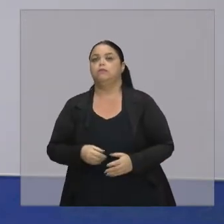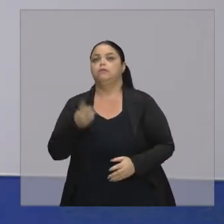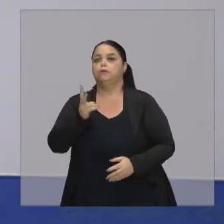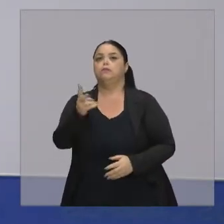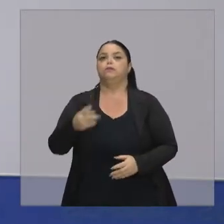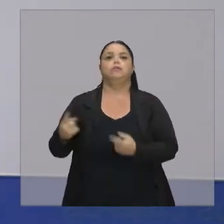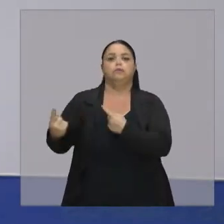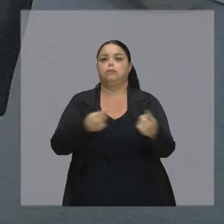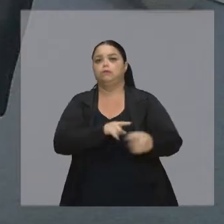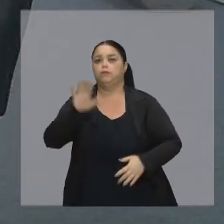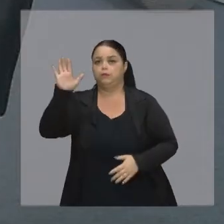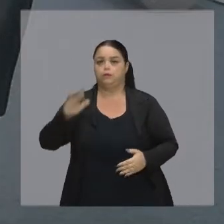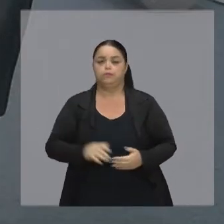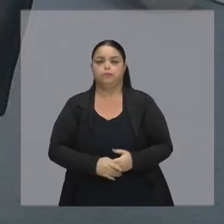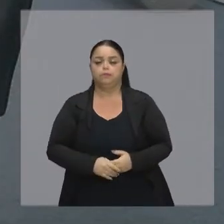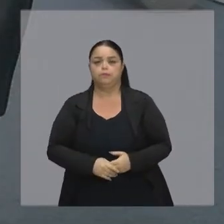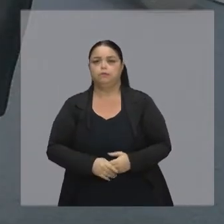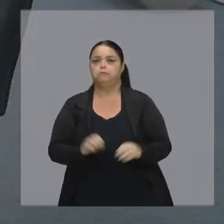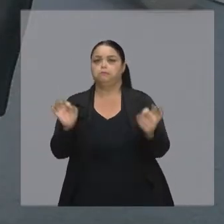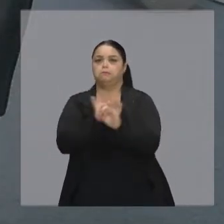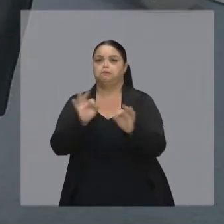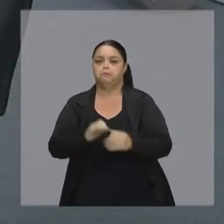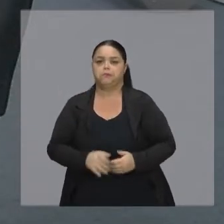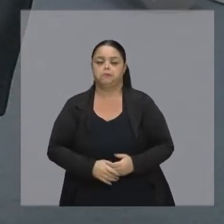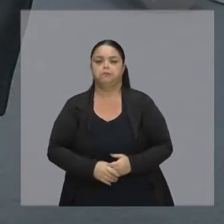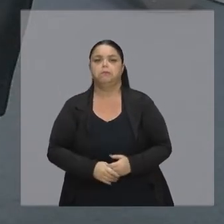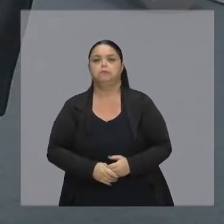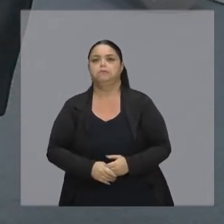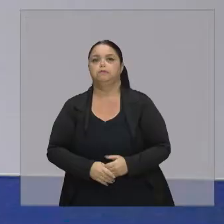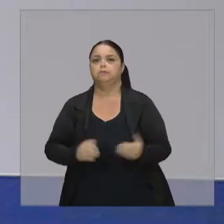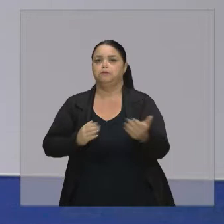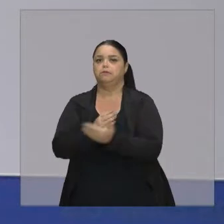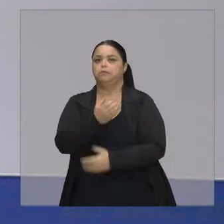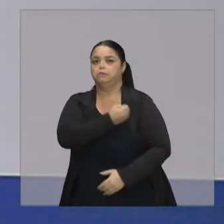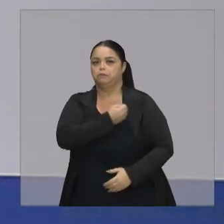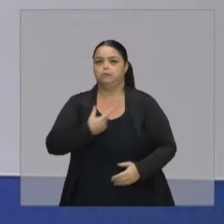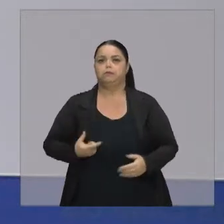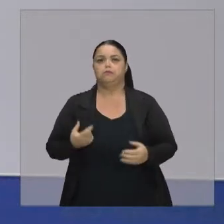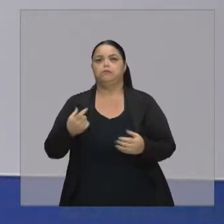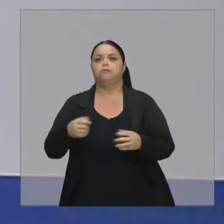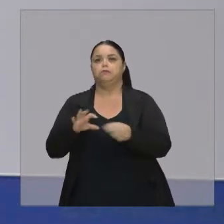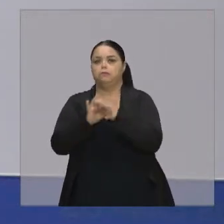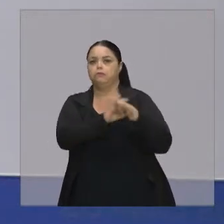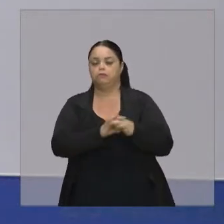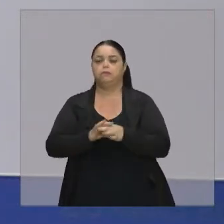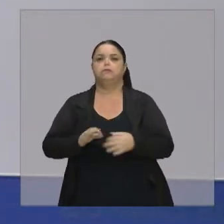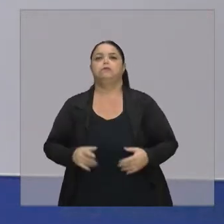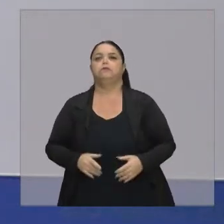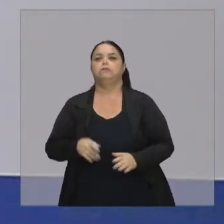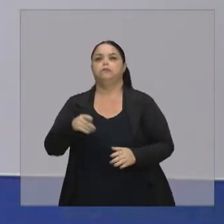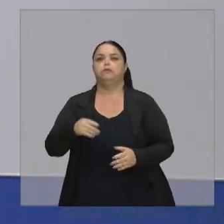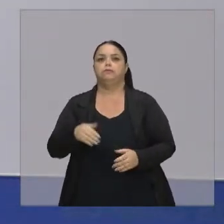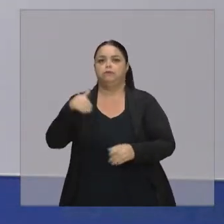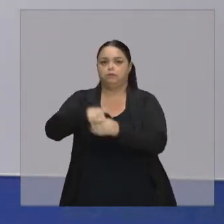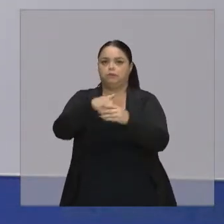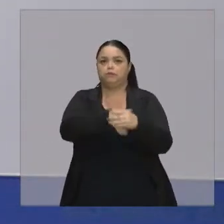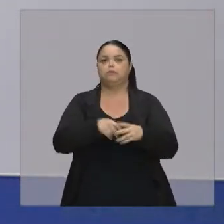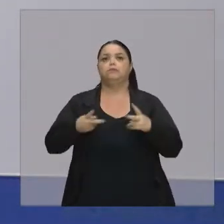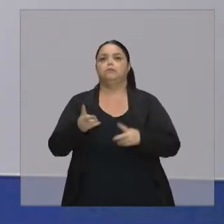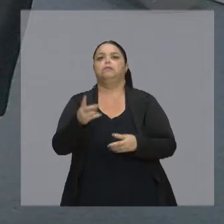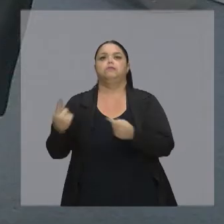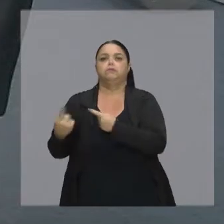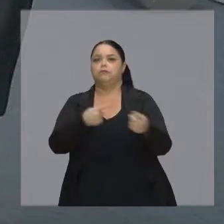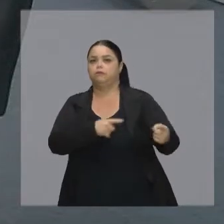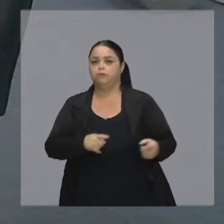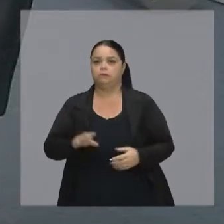comissão. Os contrários se manifestem. Sem manifestações. Emenda número 1, aprovada por unanimidade. Em votação, o processo. Vereadores favoráveis, permaneçam em comissão. Os